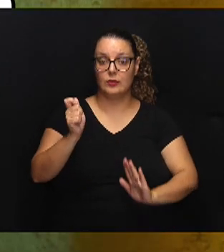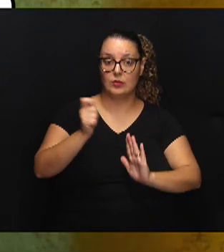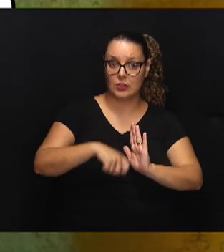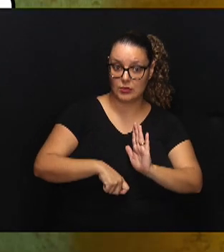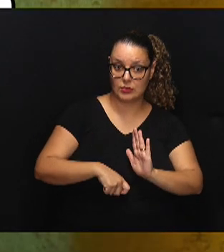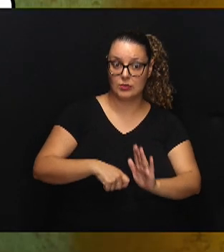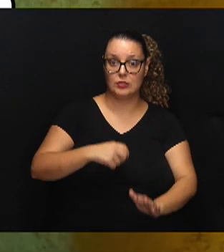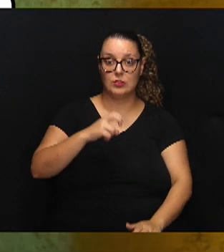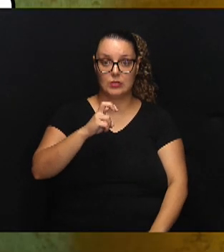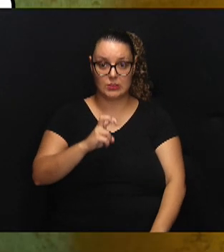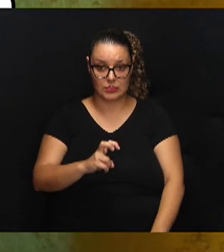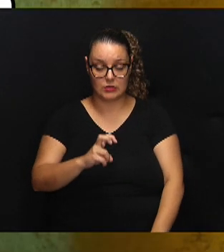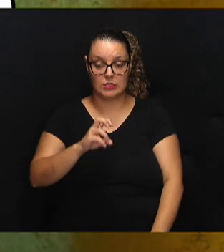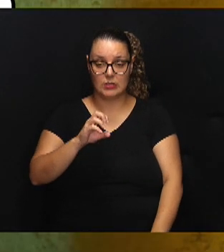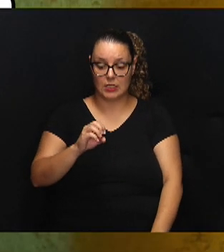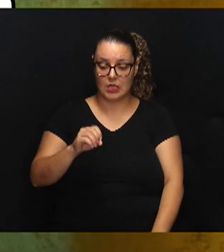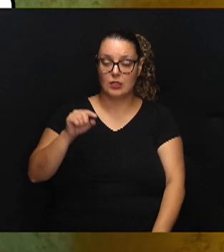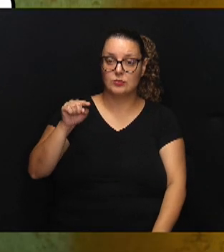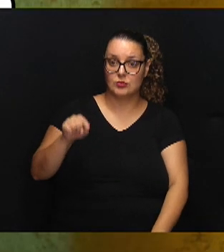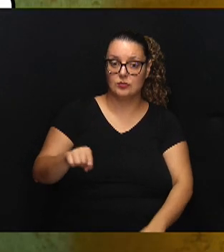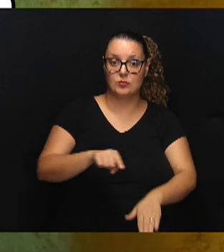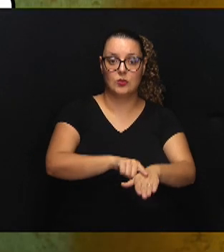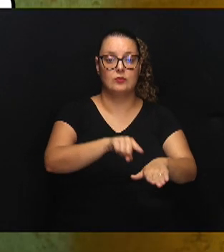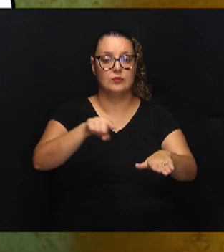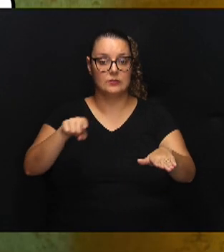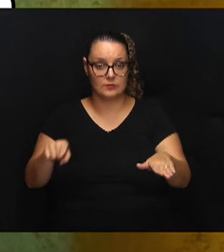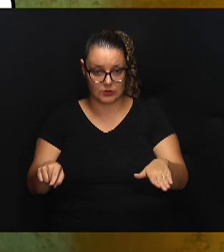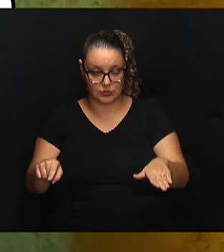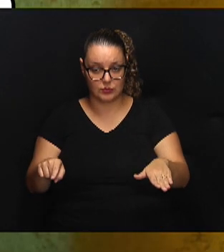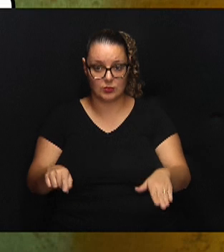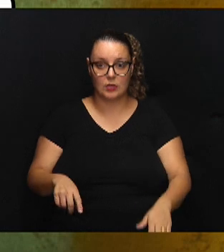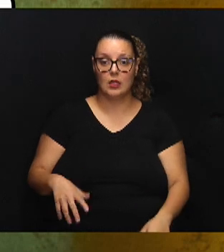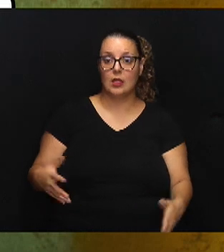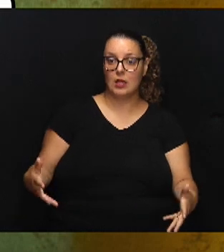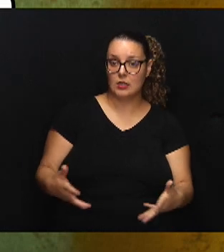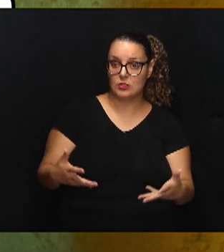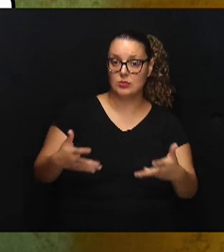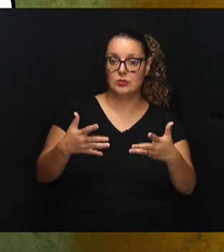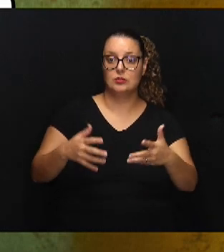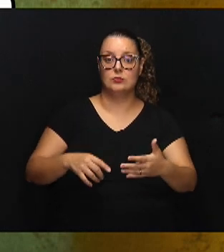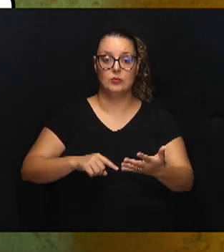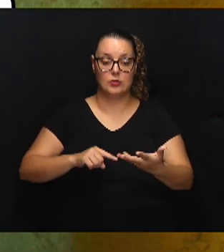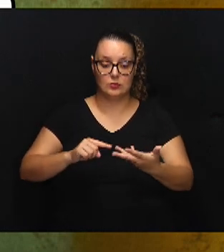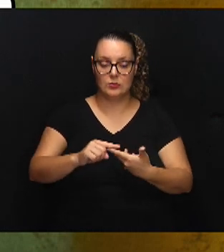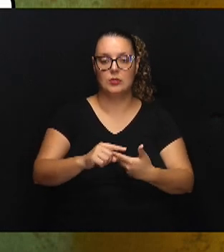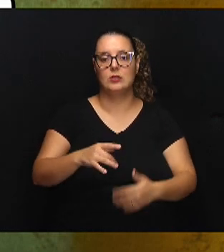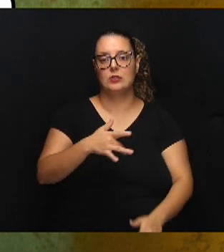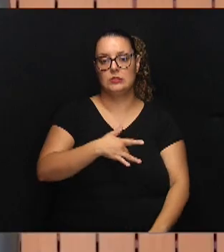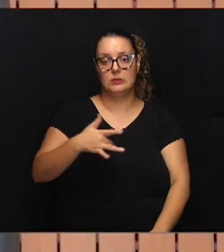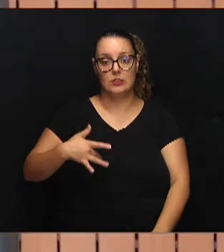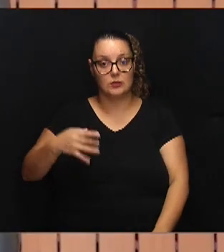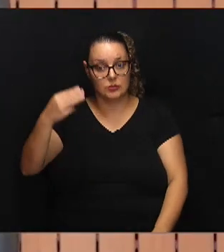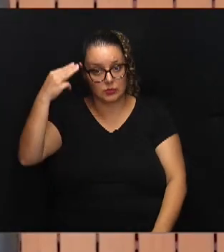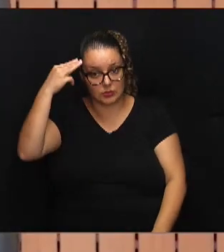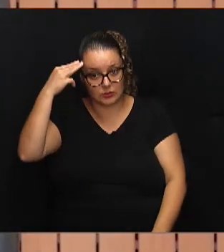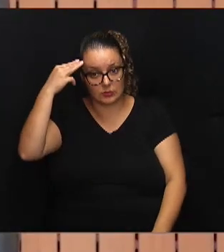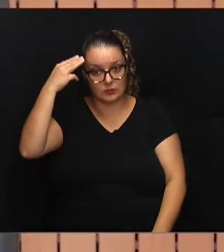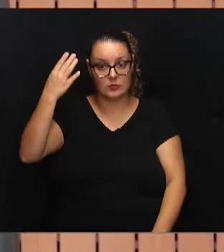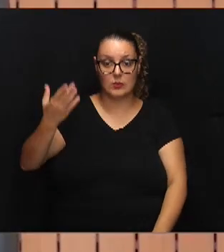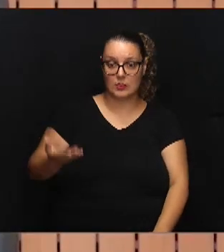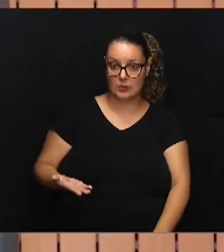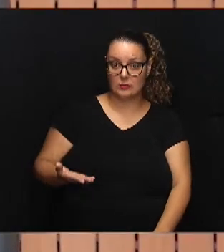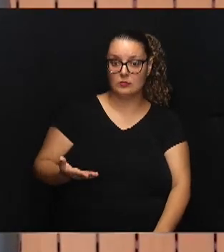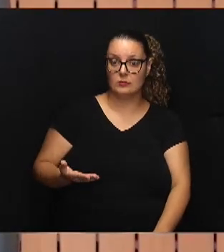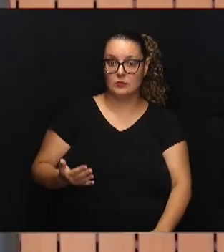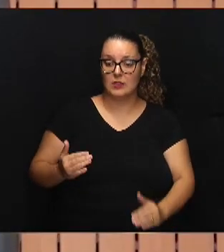registrados 500 mil afastamentos, motivados por questões de saúde mental. Existe um grau